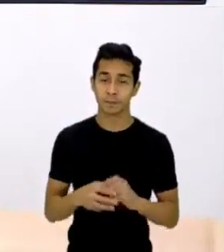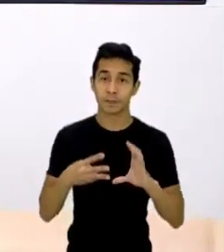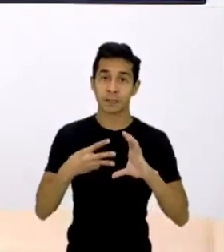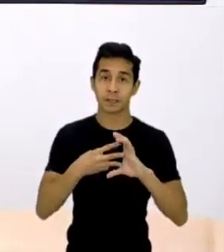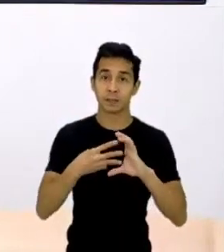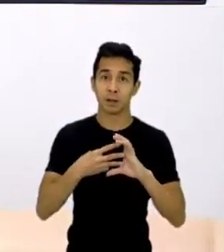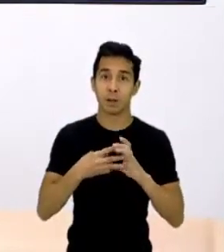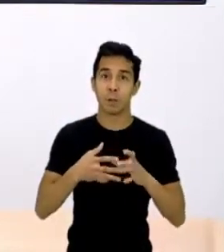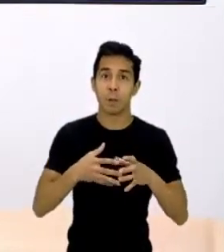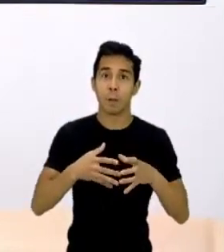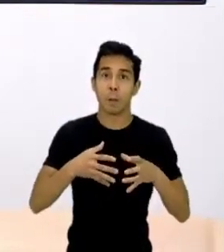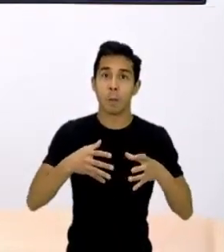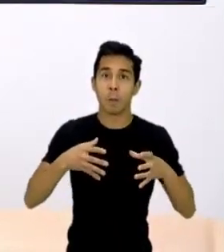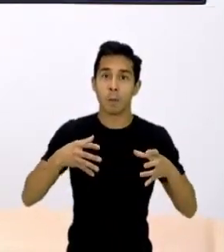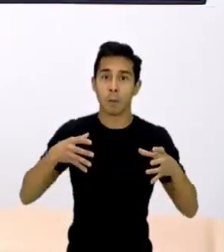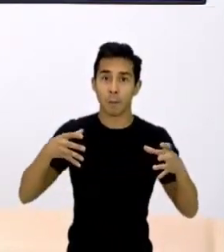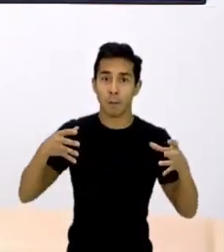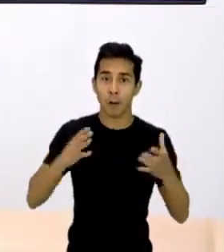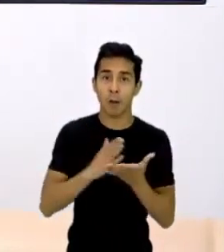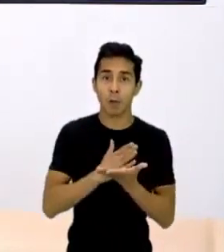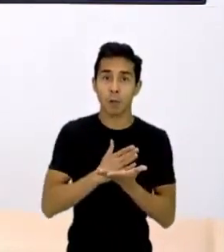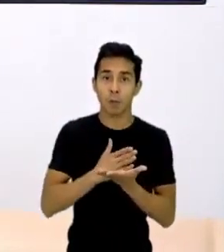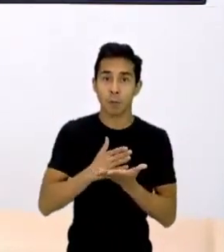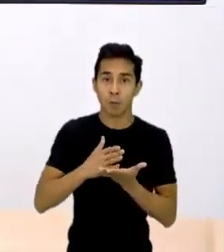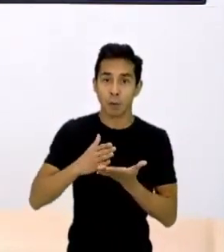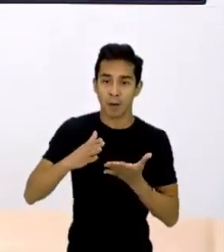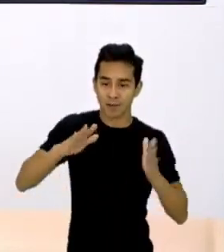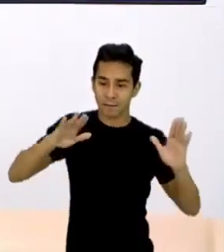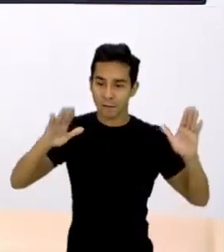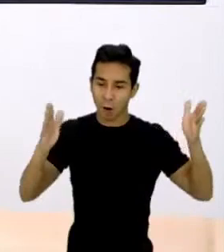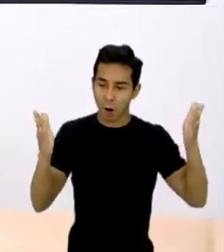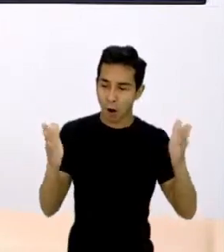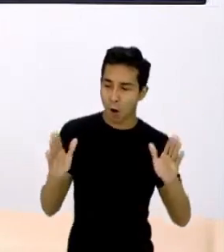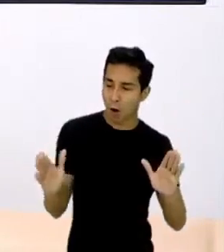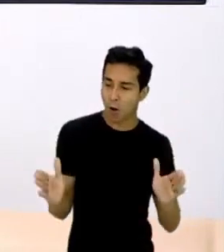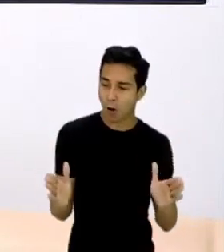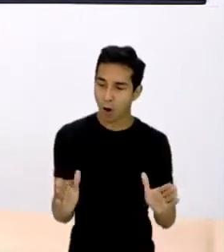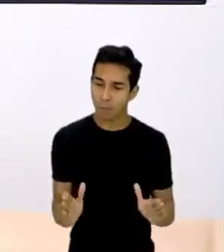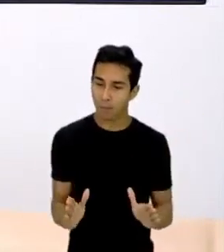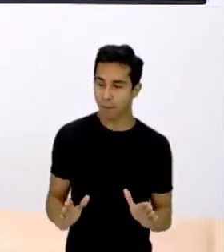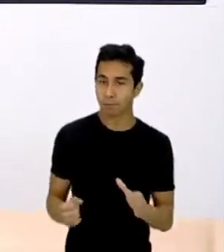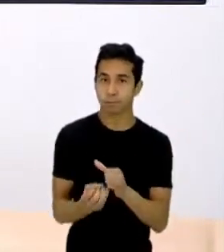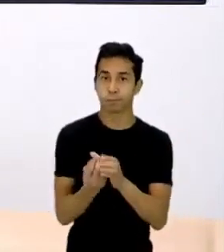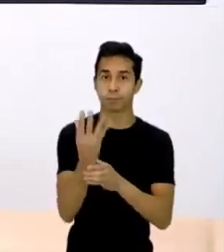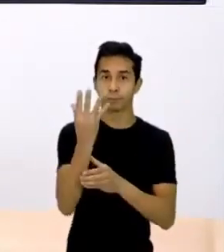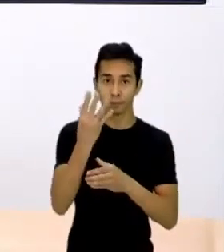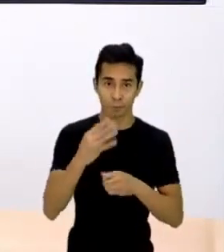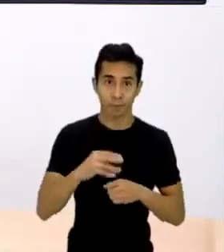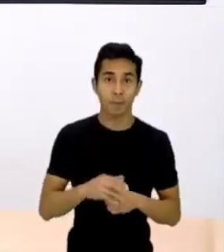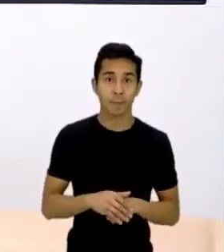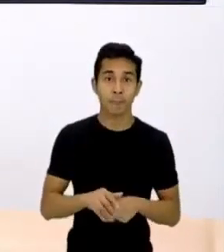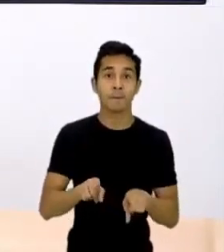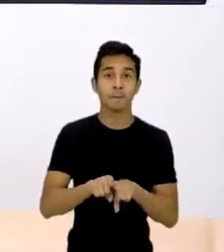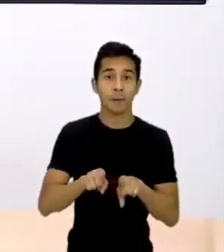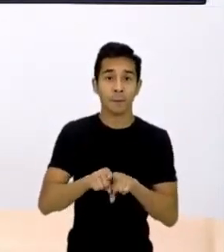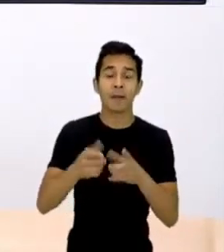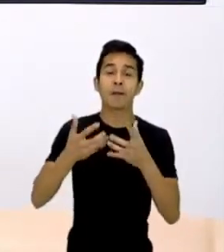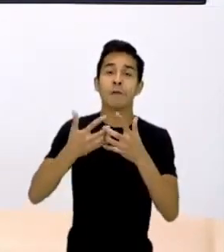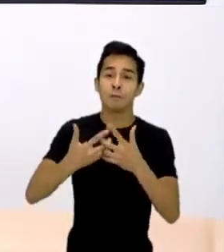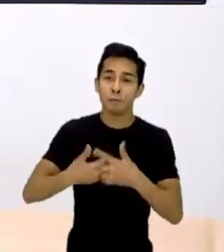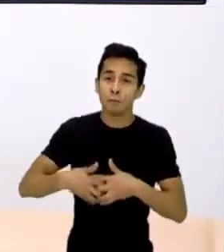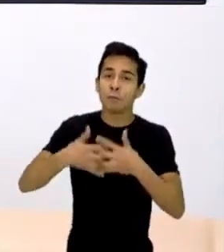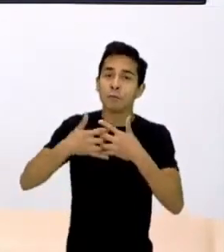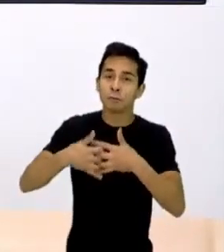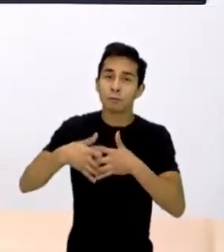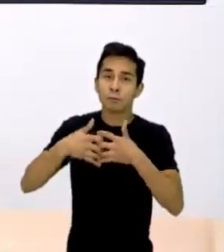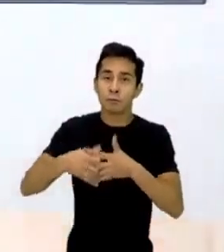dessas células, elas começam a ter forma e função. E dentro dessa função, que ela vai desempenhar, ela